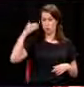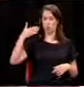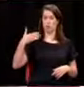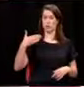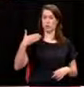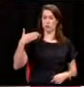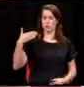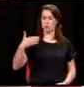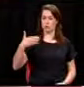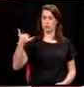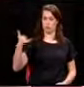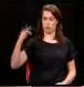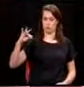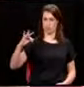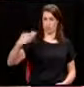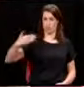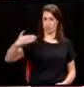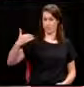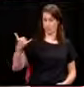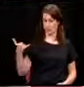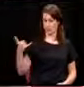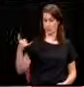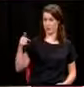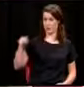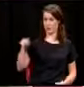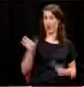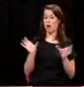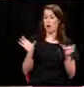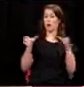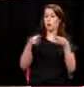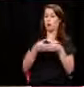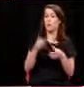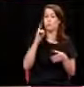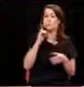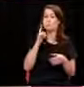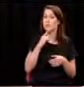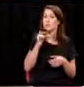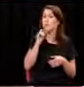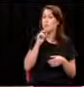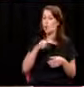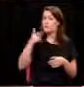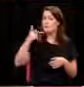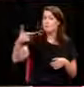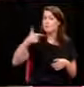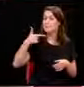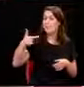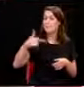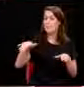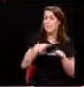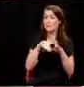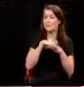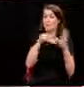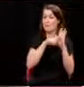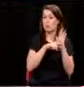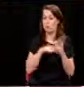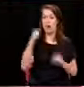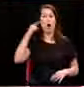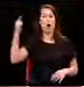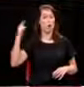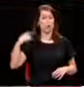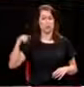que 12472. É o número específico para a comunidade surda, portanto não é para o ouvinte, é para a comunidade surda, onde vai ser feita a tal videochamada